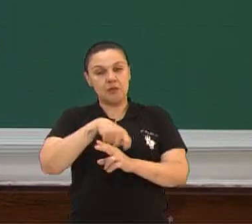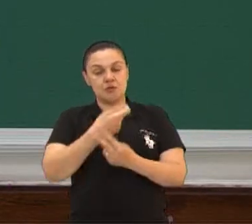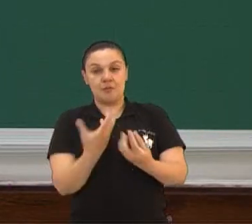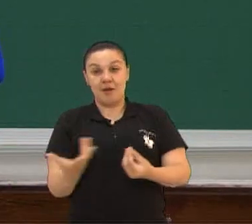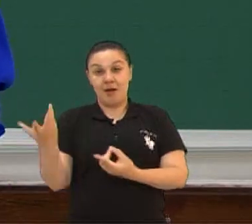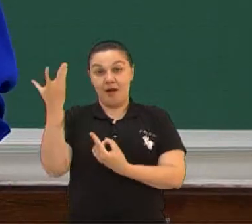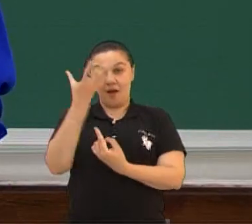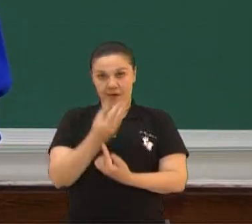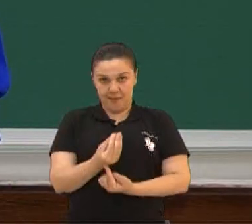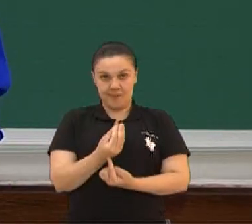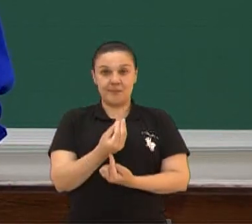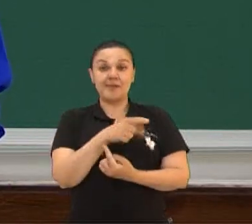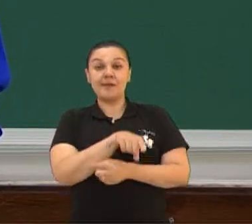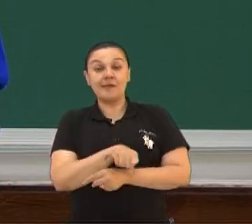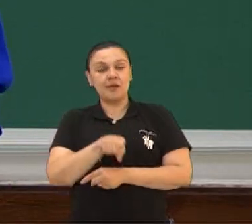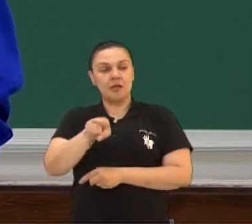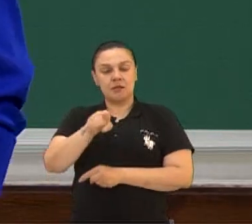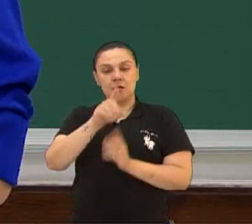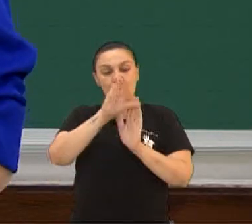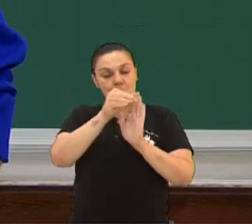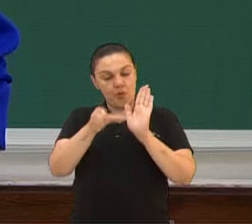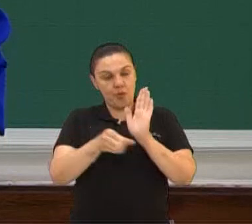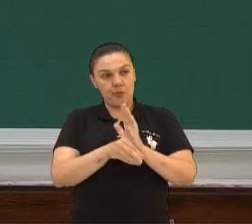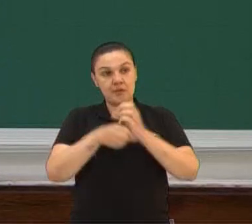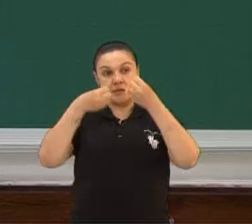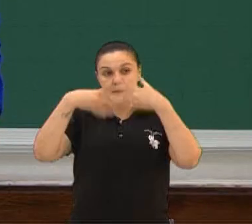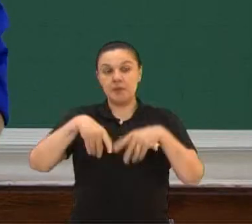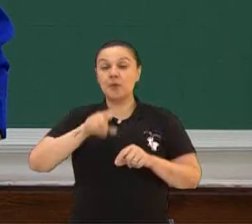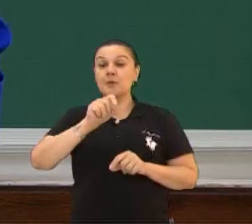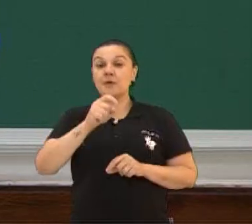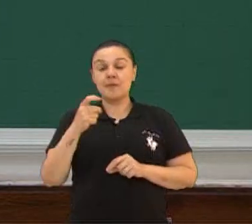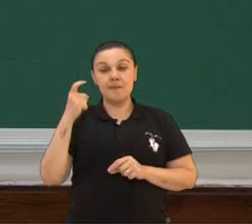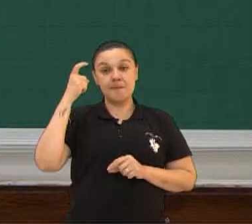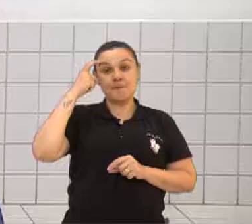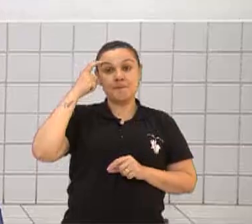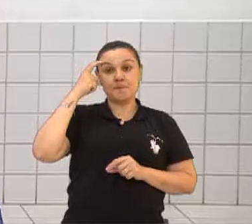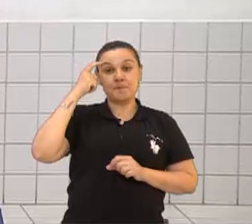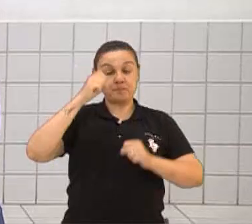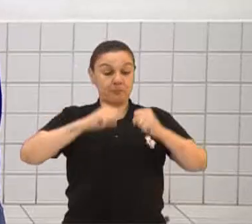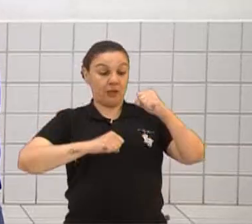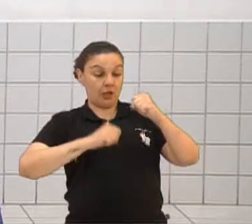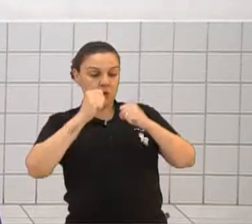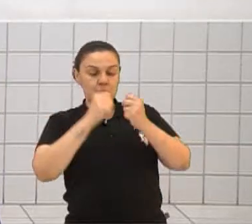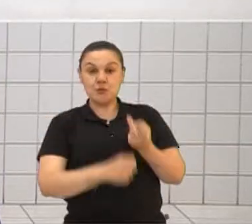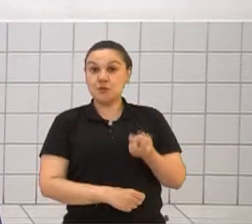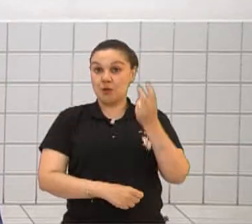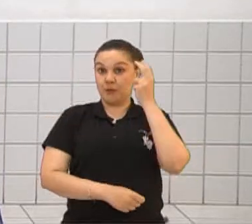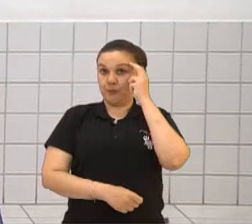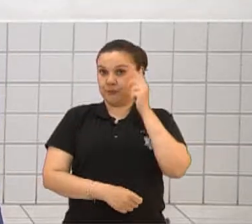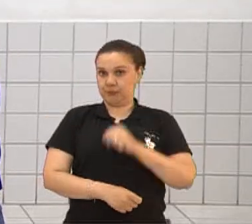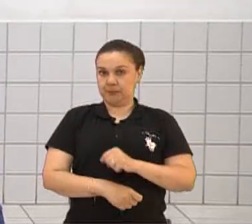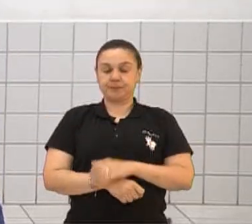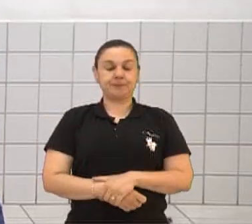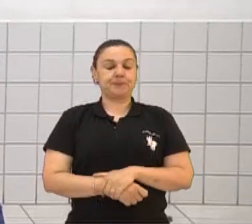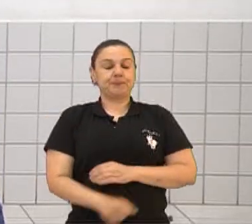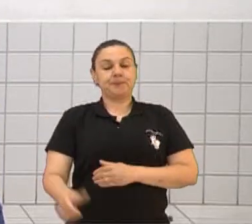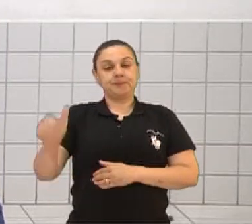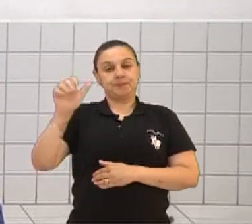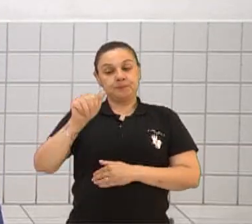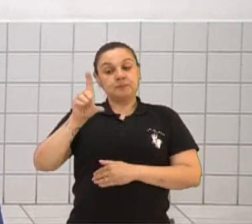E aí surge um conceito que o Adorno vai explicar para a gente, que é a ideia de indústria cultural. O Adorno ele vai dizer